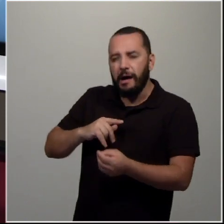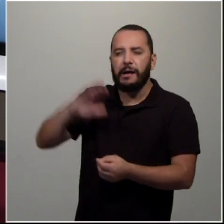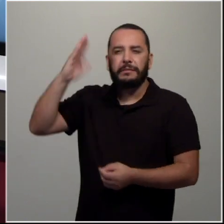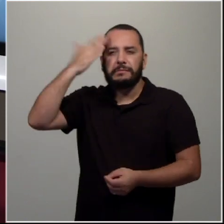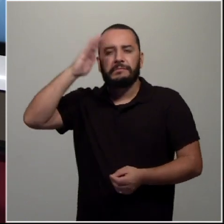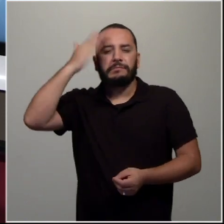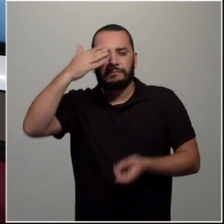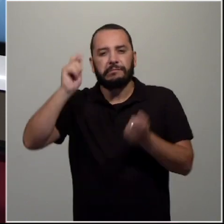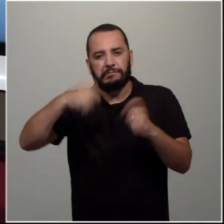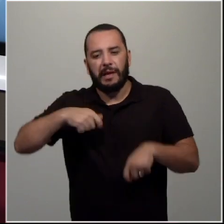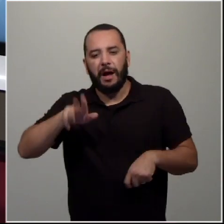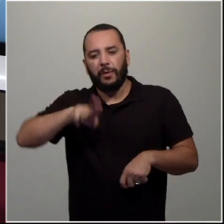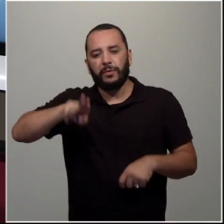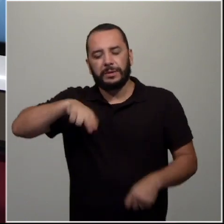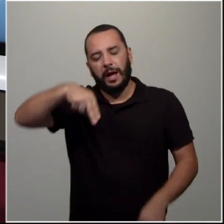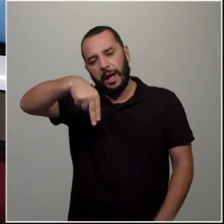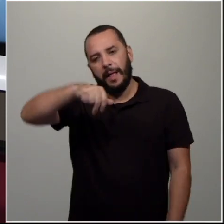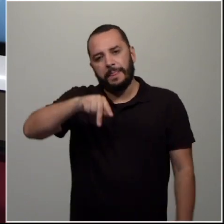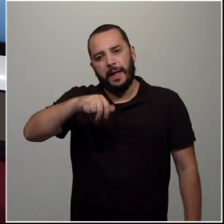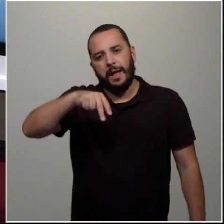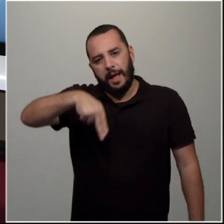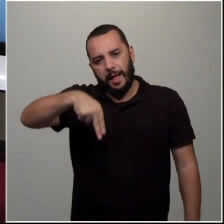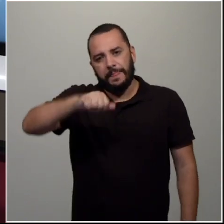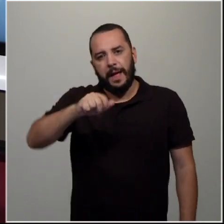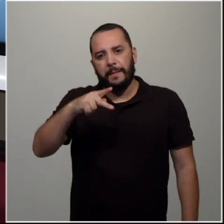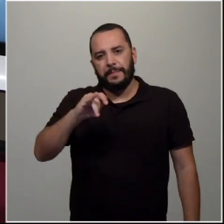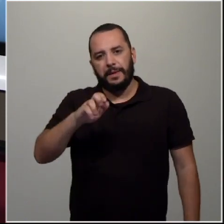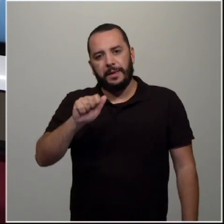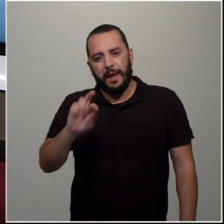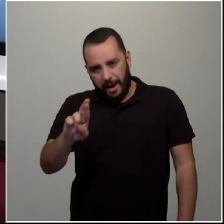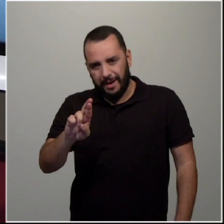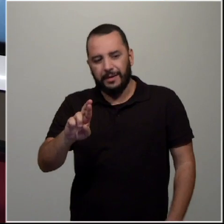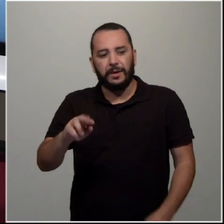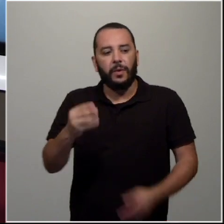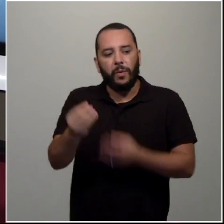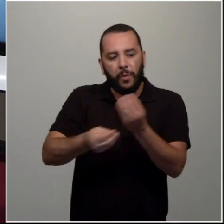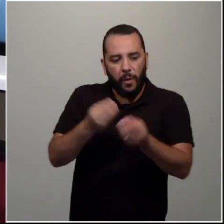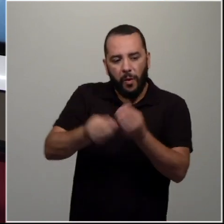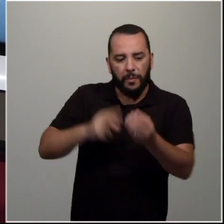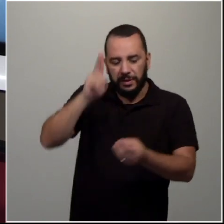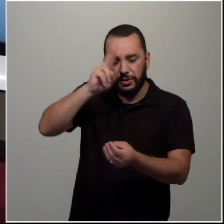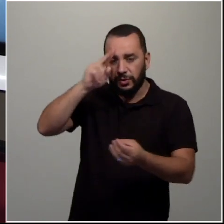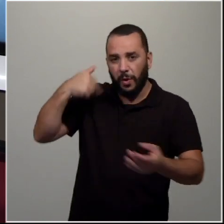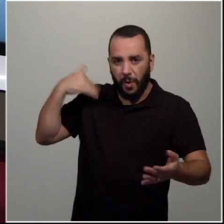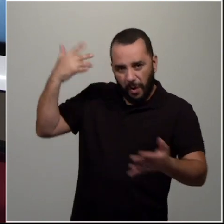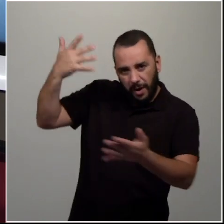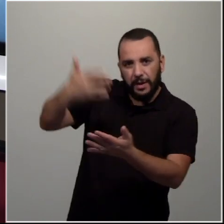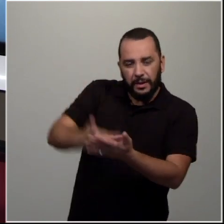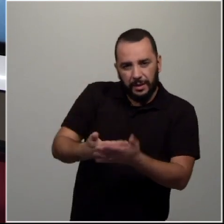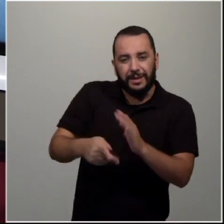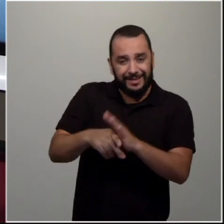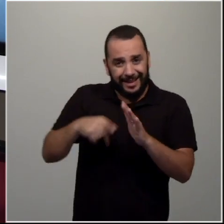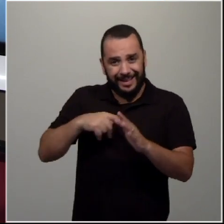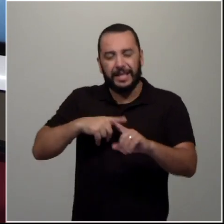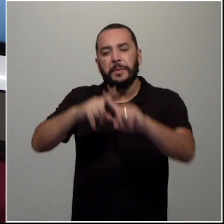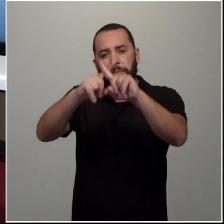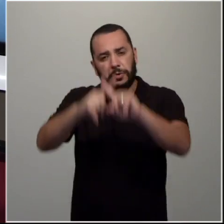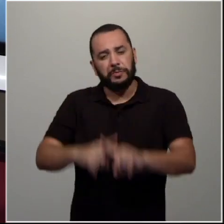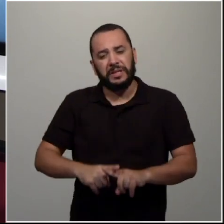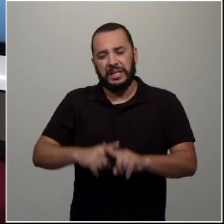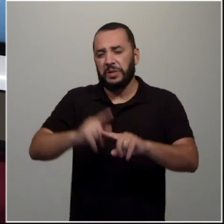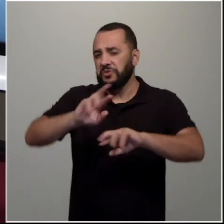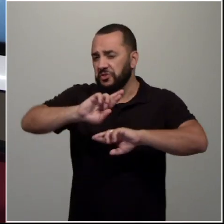como que a matemática pode ser trabalhada através da história né ali o método gerou um método de multiplicação completamente diferente